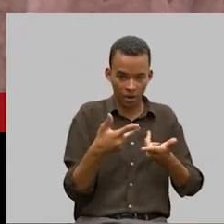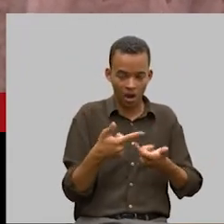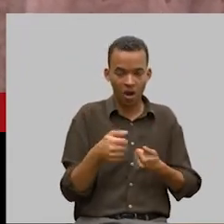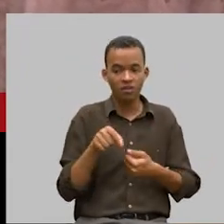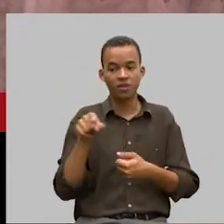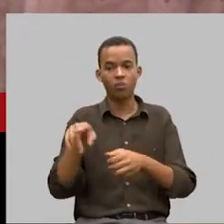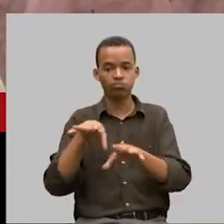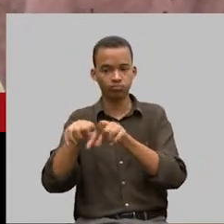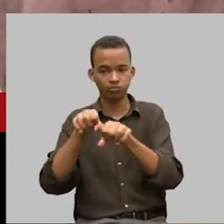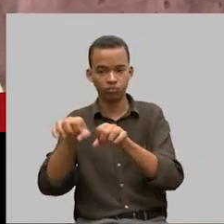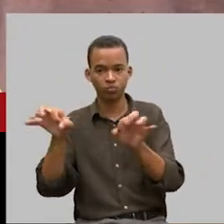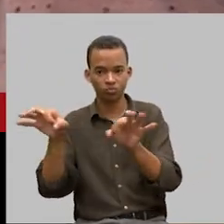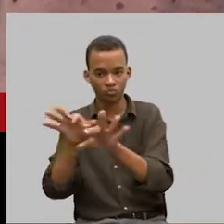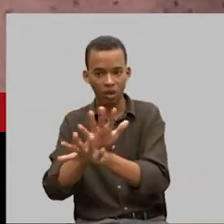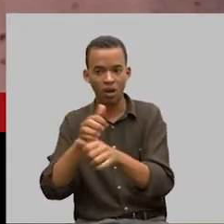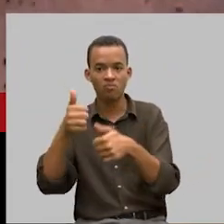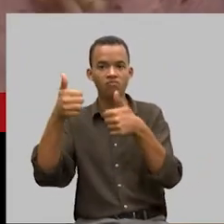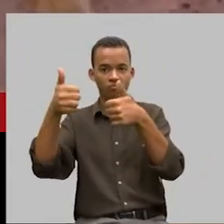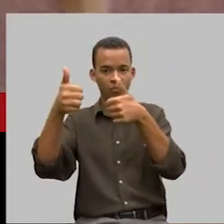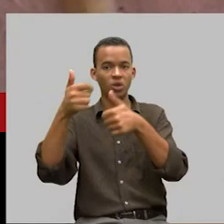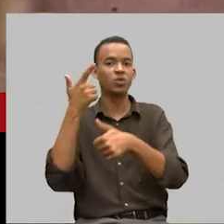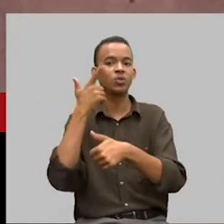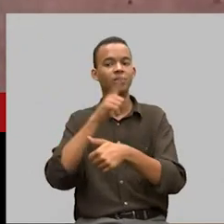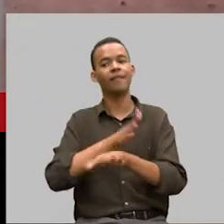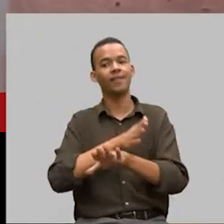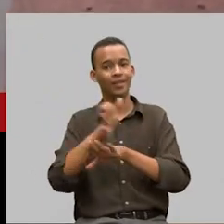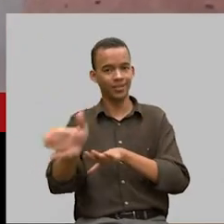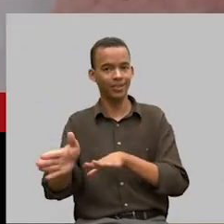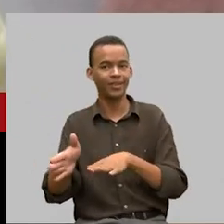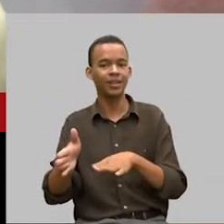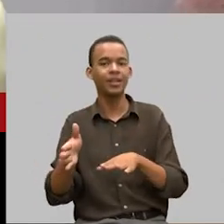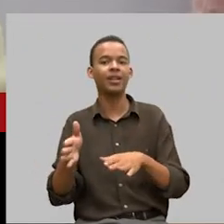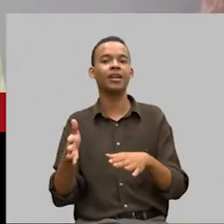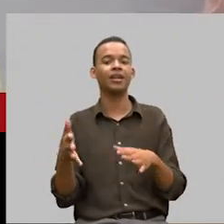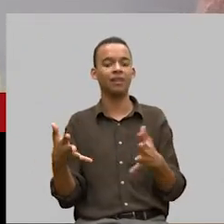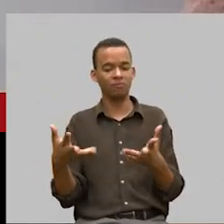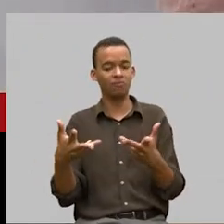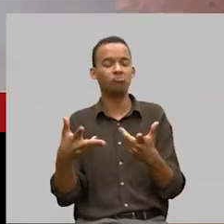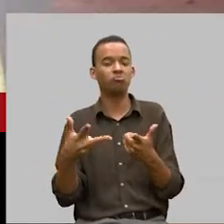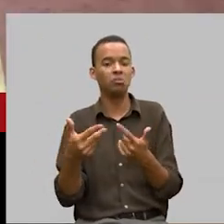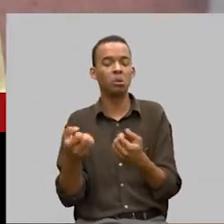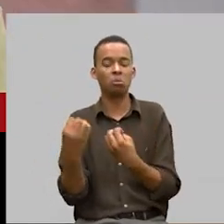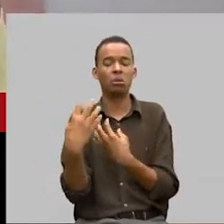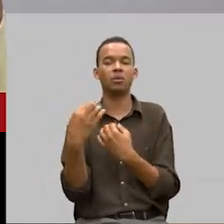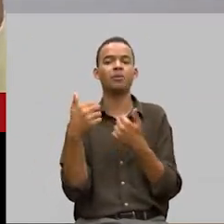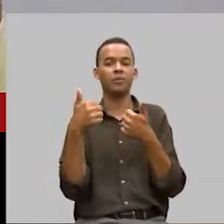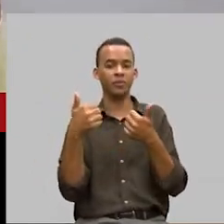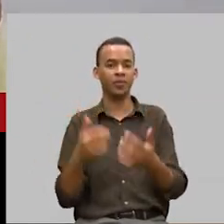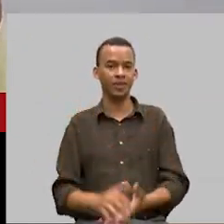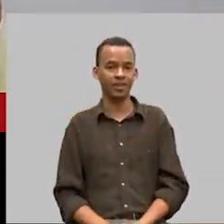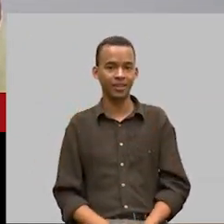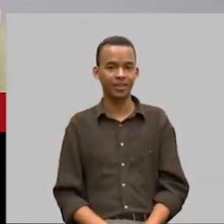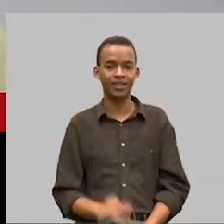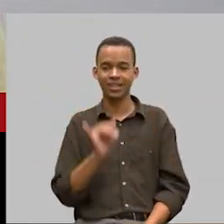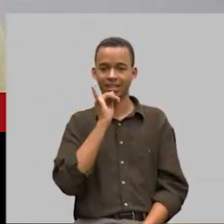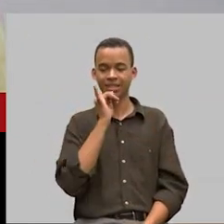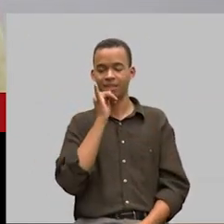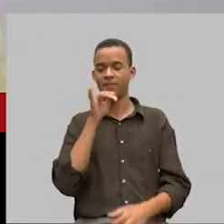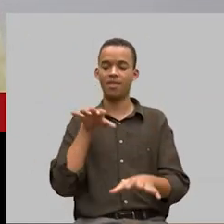professor assim que nem faz sabe eh pastel de